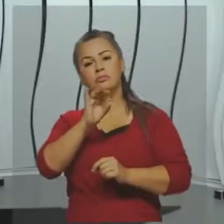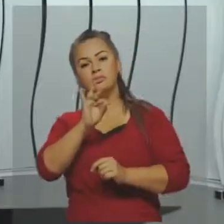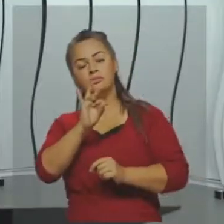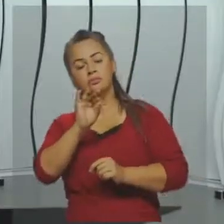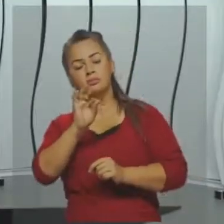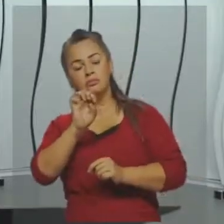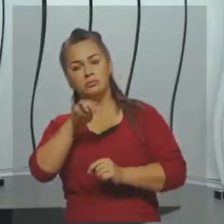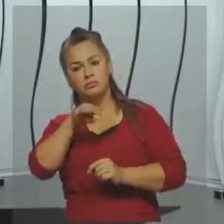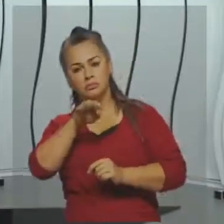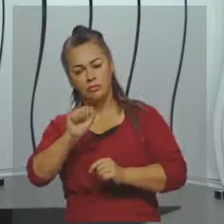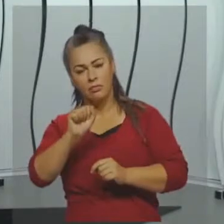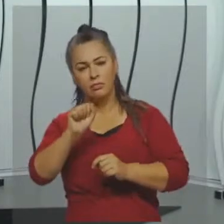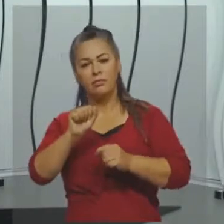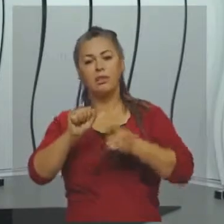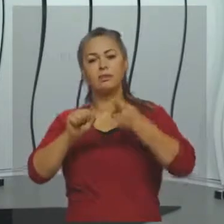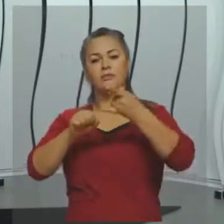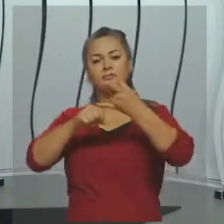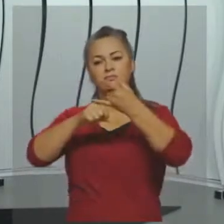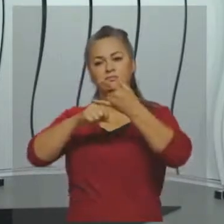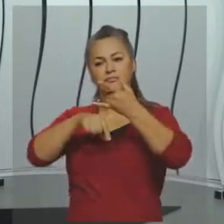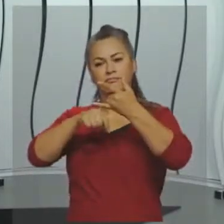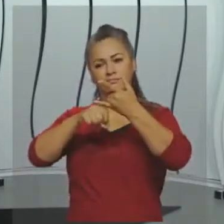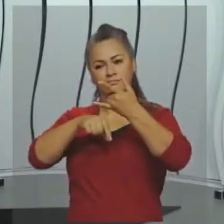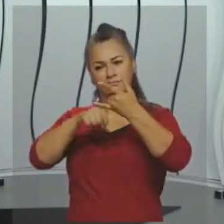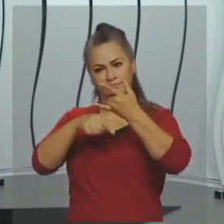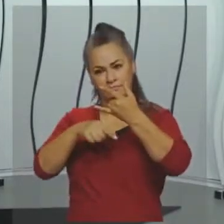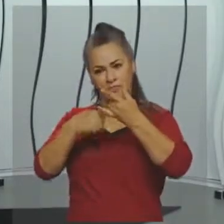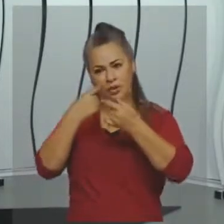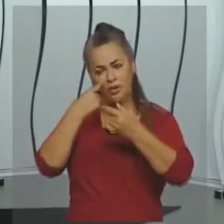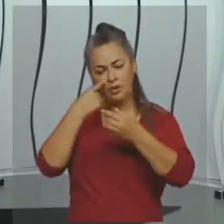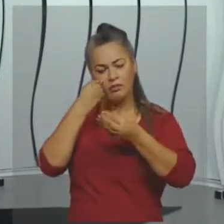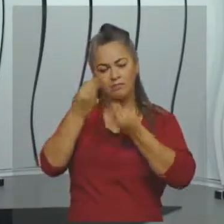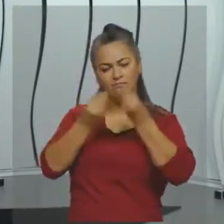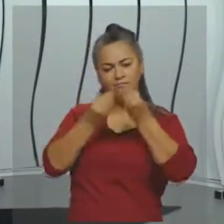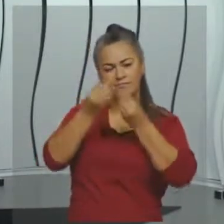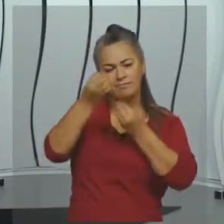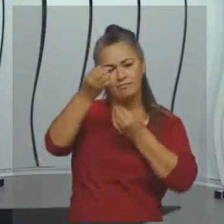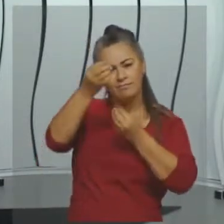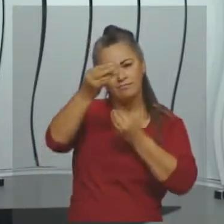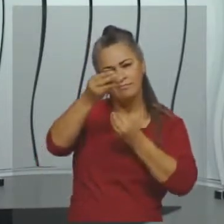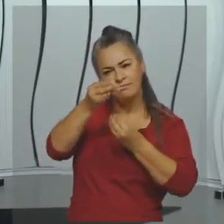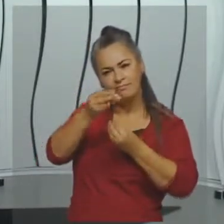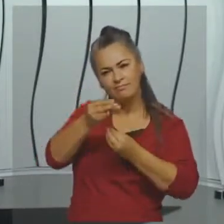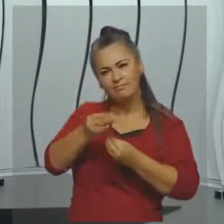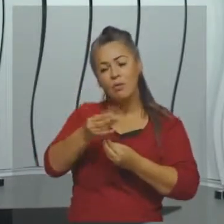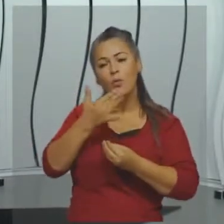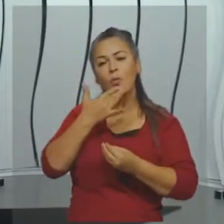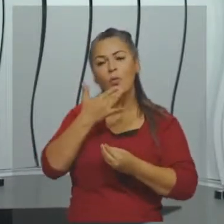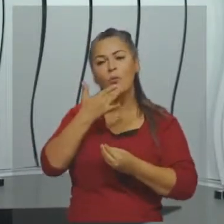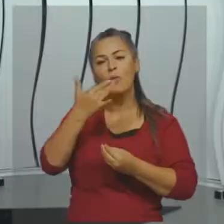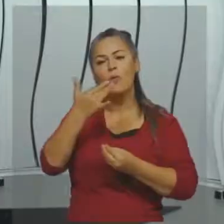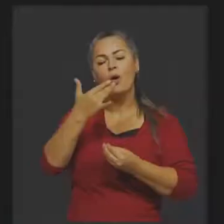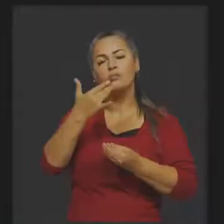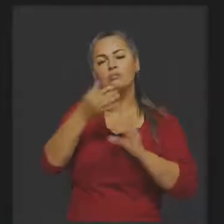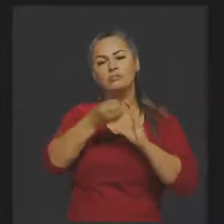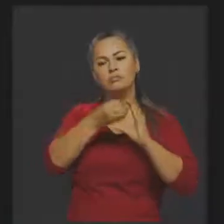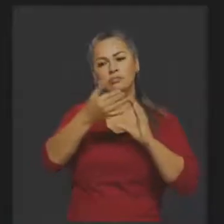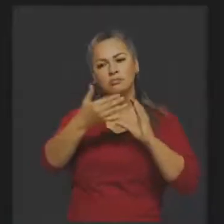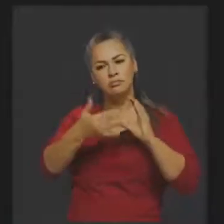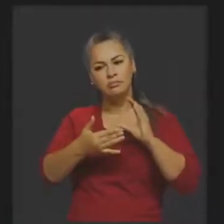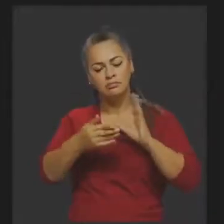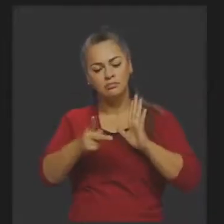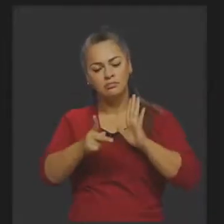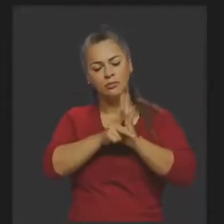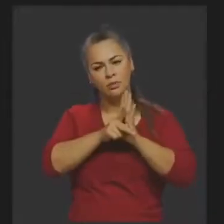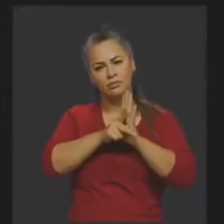Vamos começar então pelos componentes do sistema excretor. Quais são os órgãos que formam o sistema